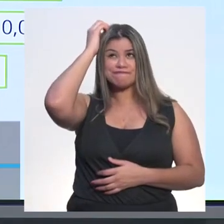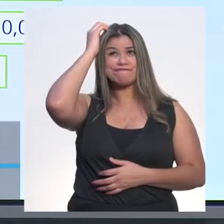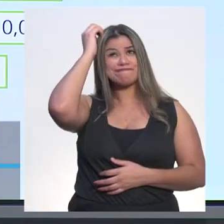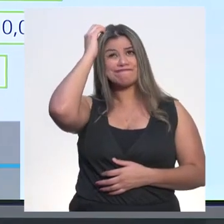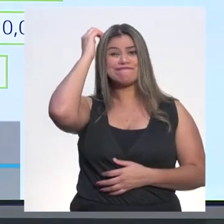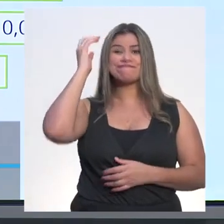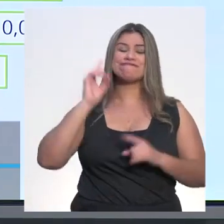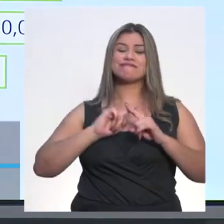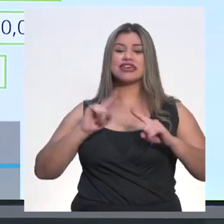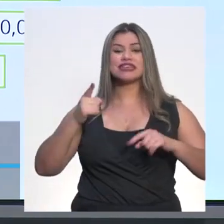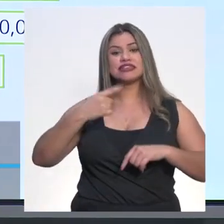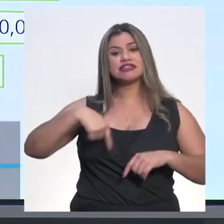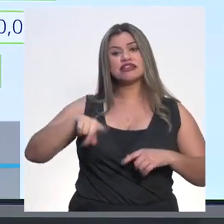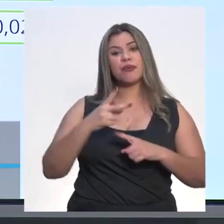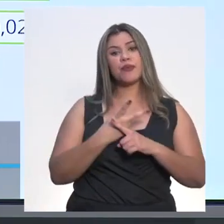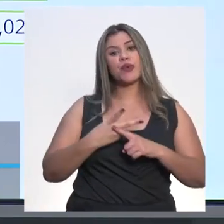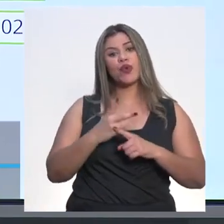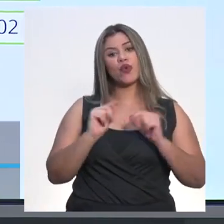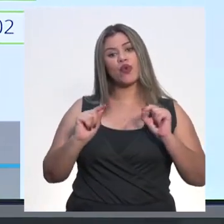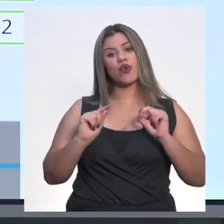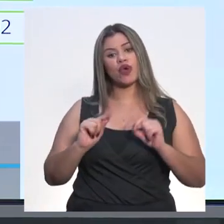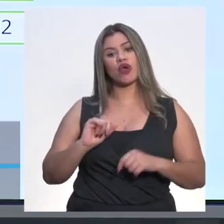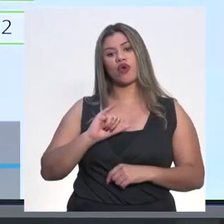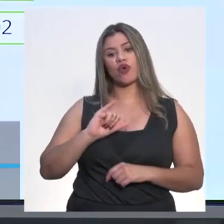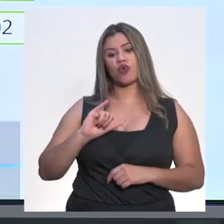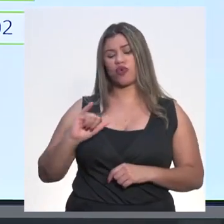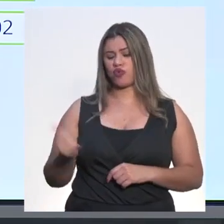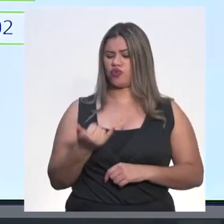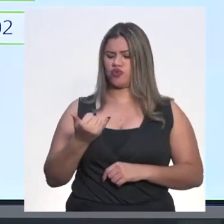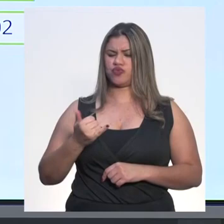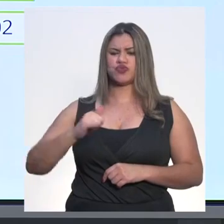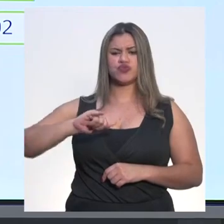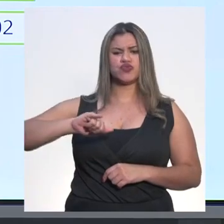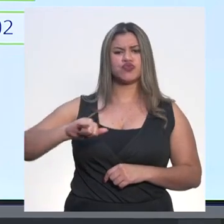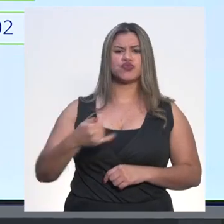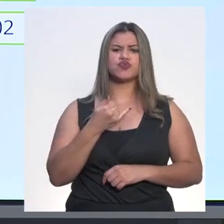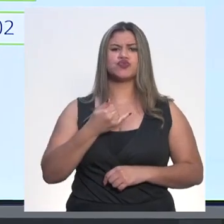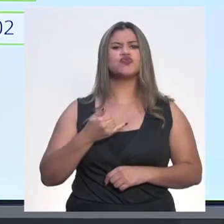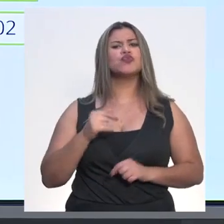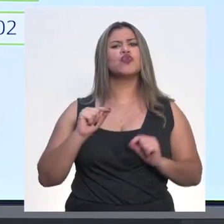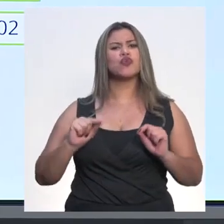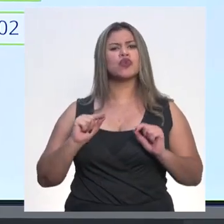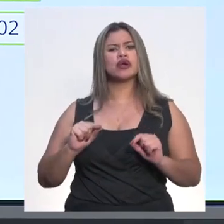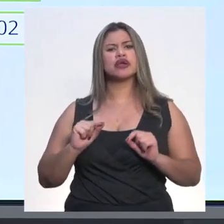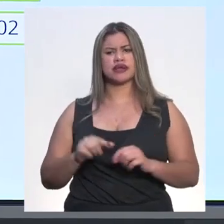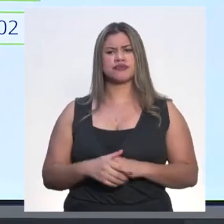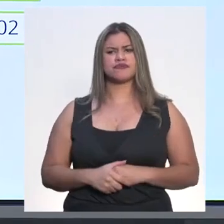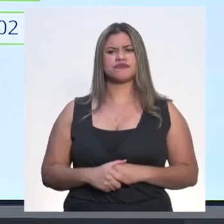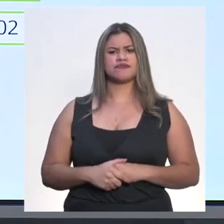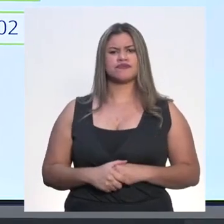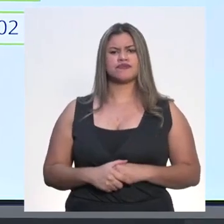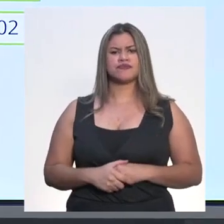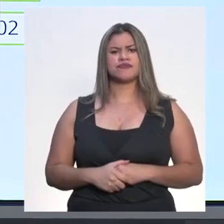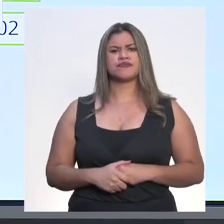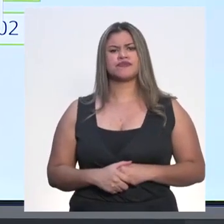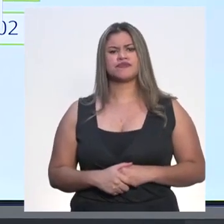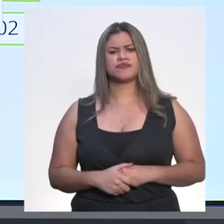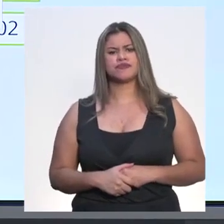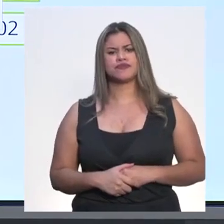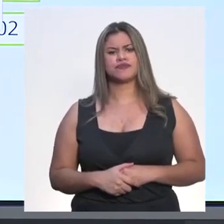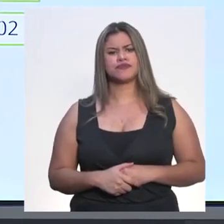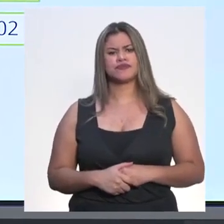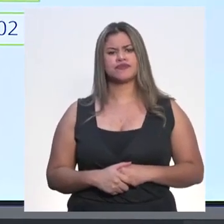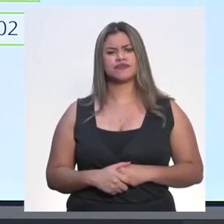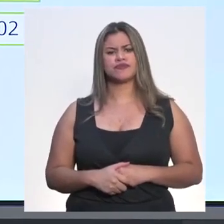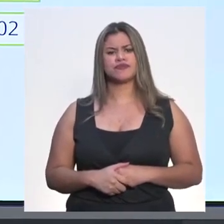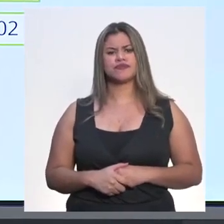está procurando. Ó, o que a gente está procurando é esse J aqui. J de juro. Certo? Deixa eu tirar esse